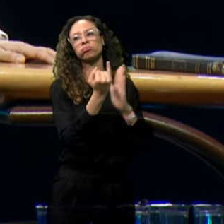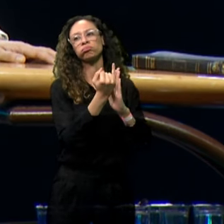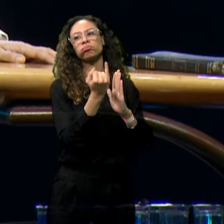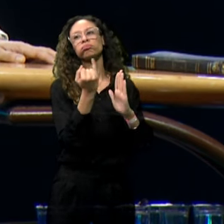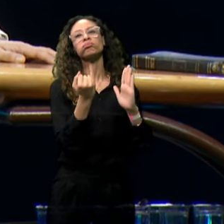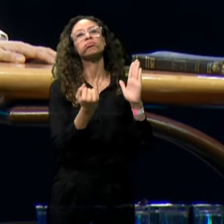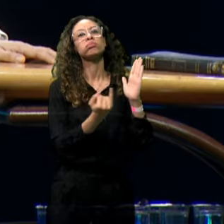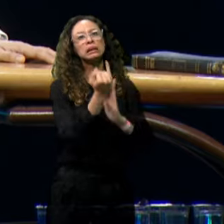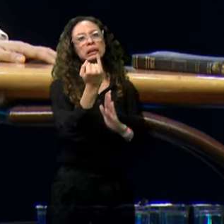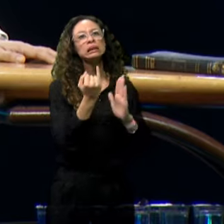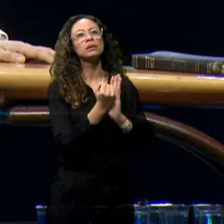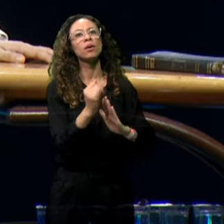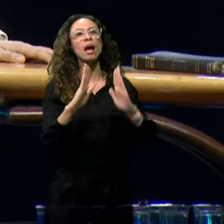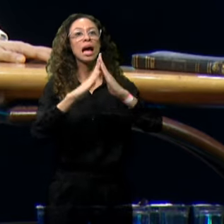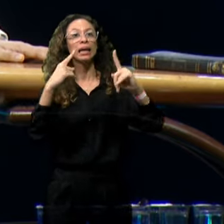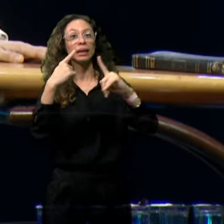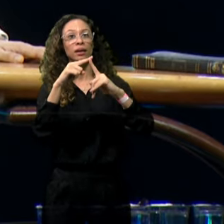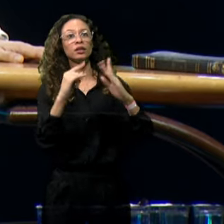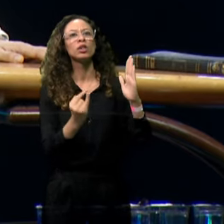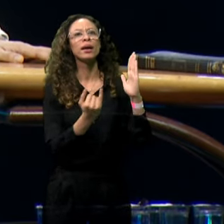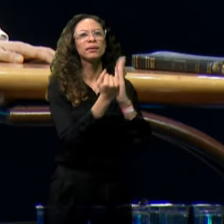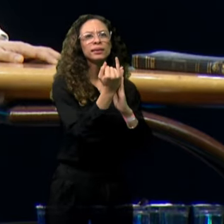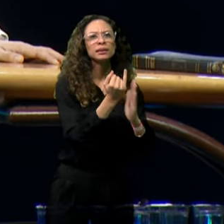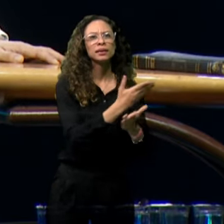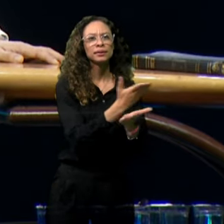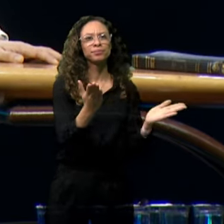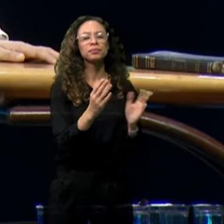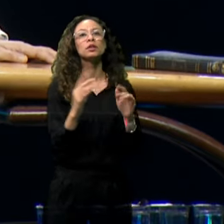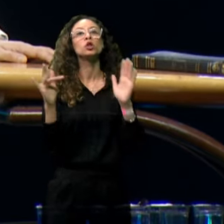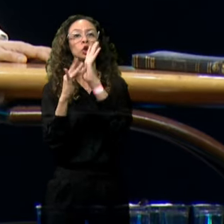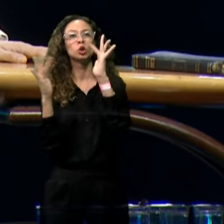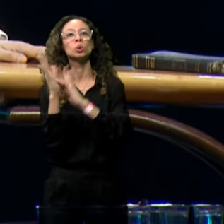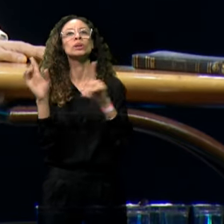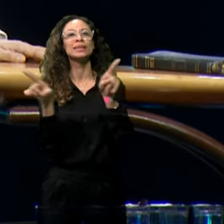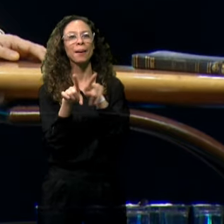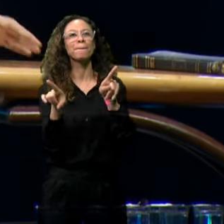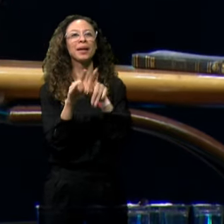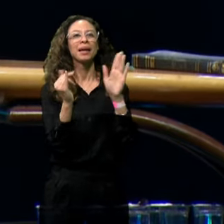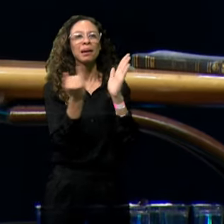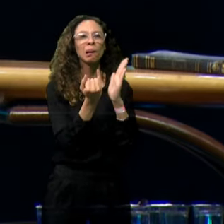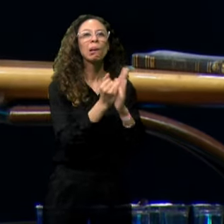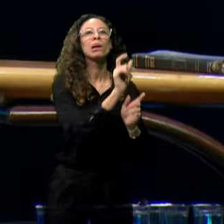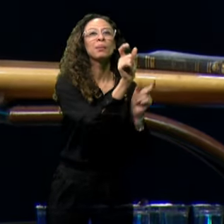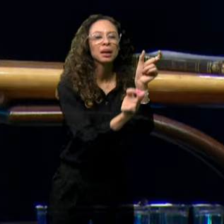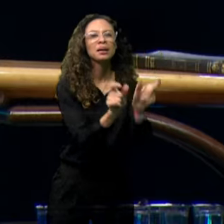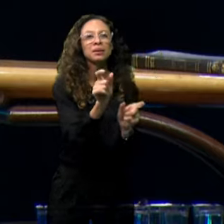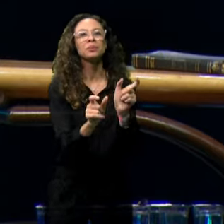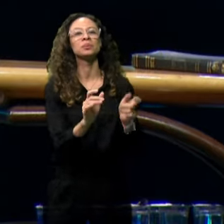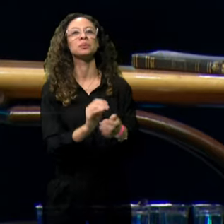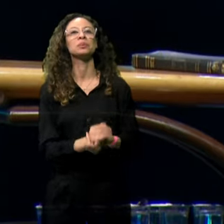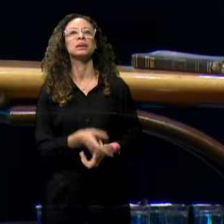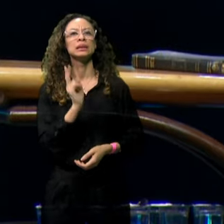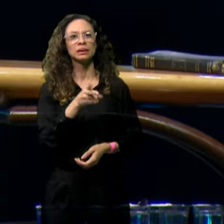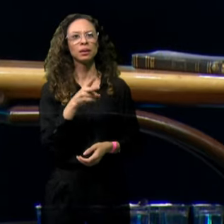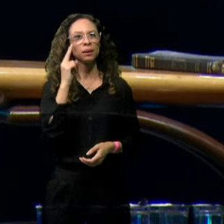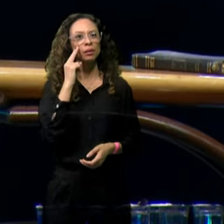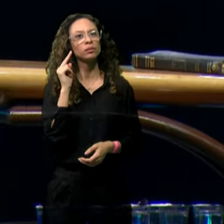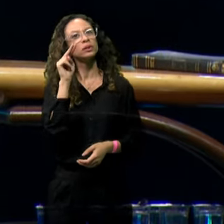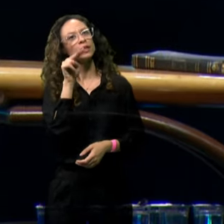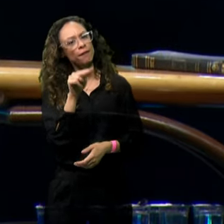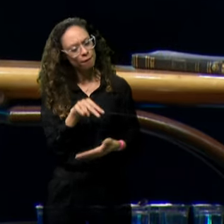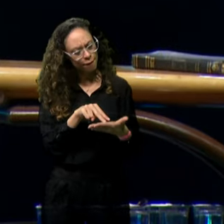a igreja intercede Amém Jesus Cristo também intercede mas cada vez que você vem na escritura de um princípio